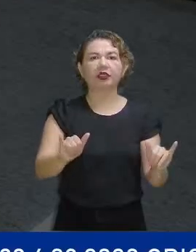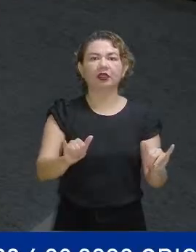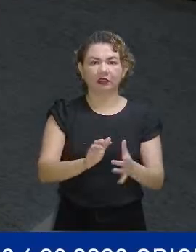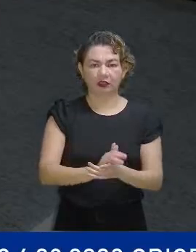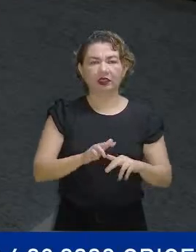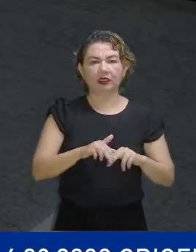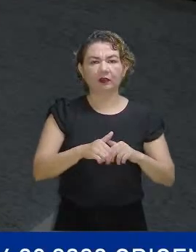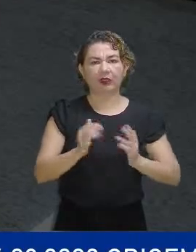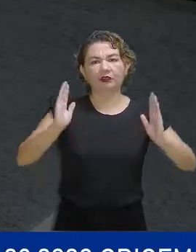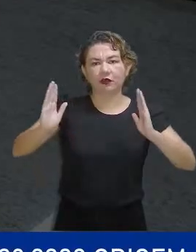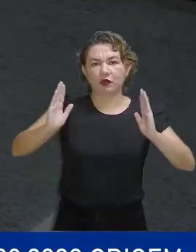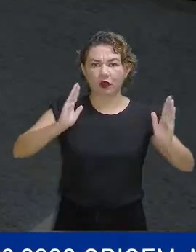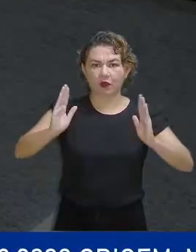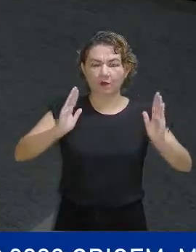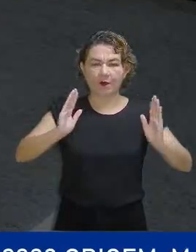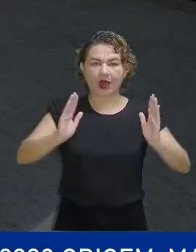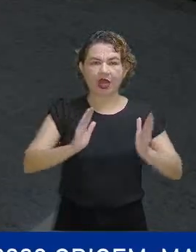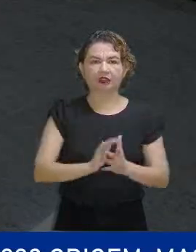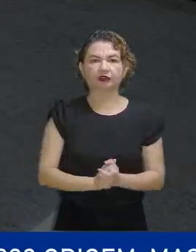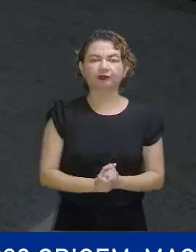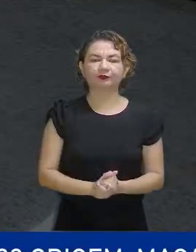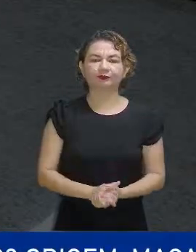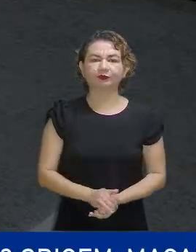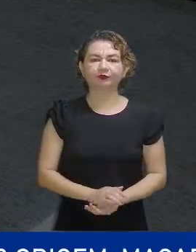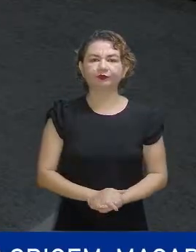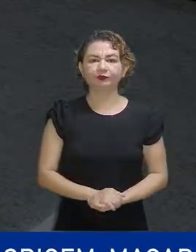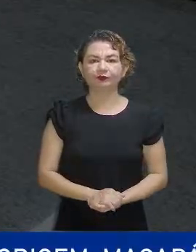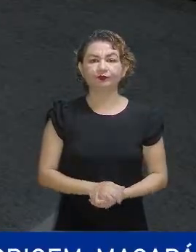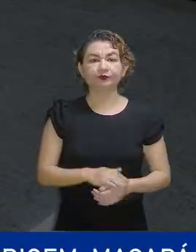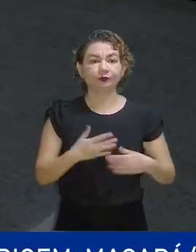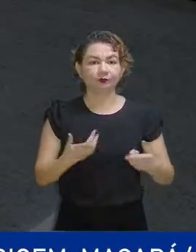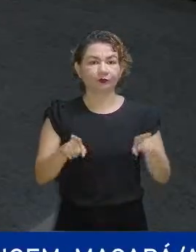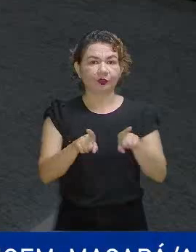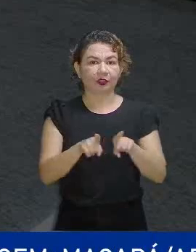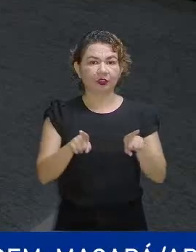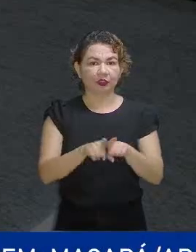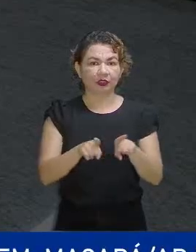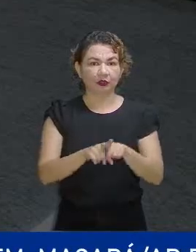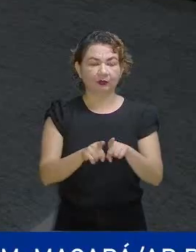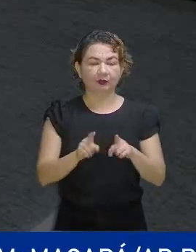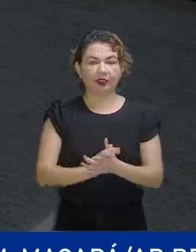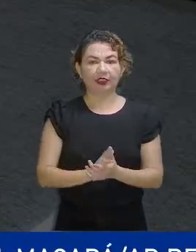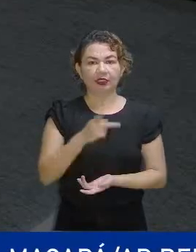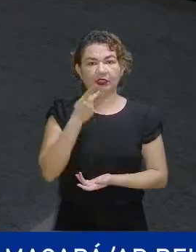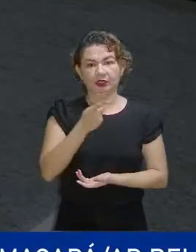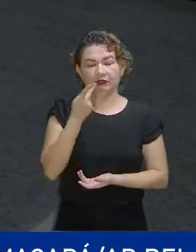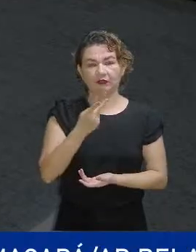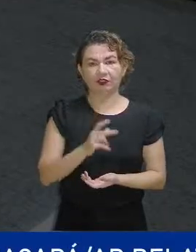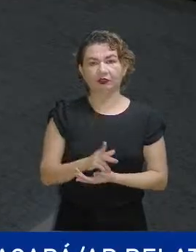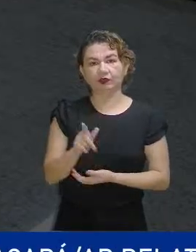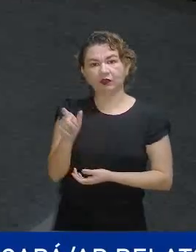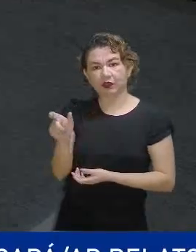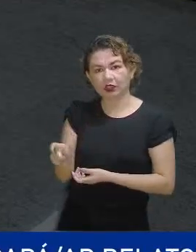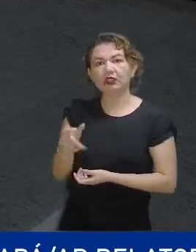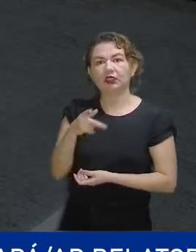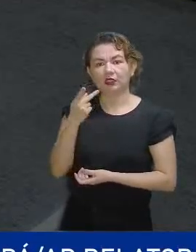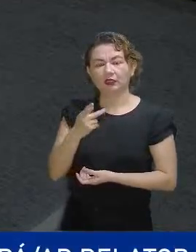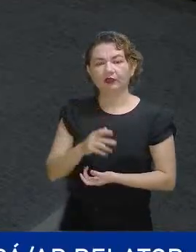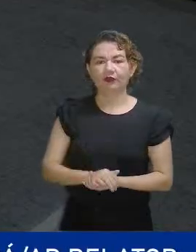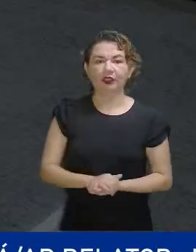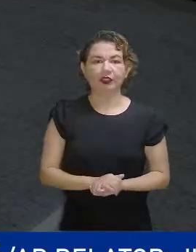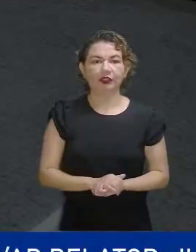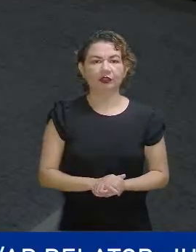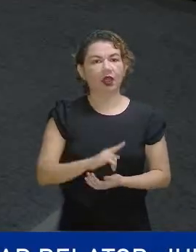fim pelo prazo fixado na pena. Fecha aspas. Pelo recorrente sustentou, em síntese, preliminar